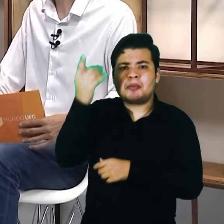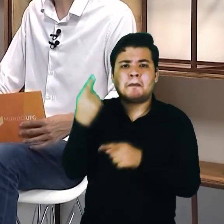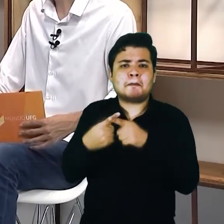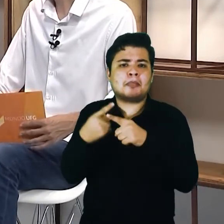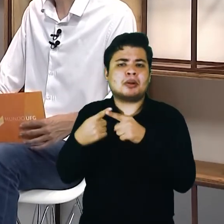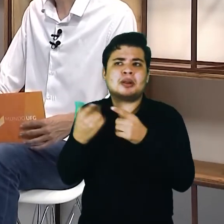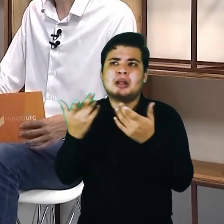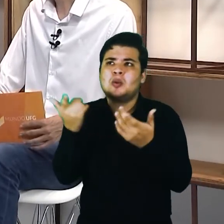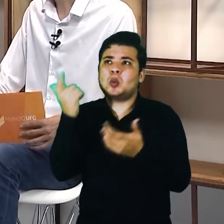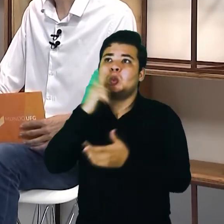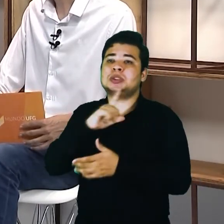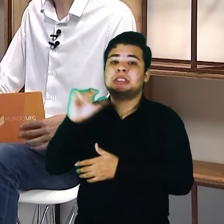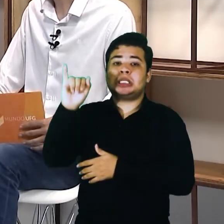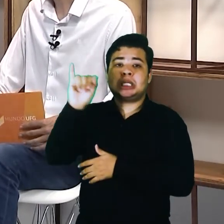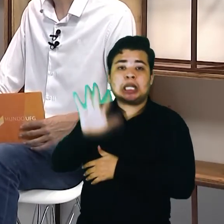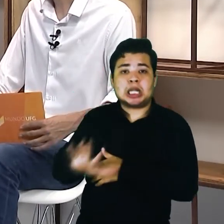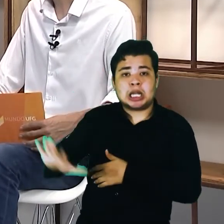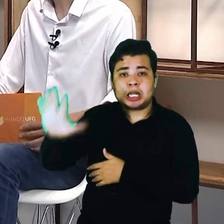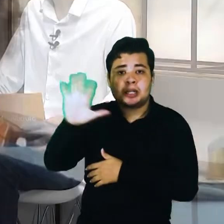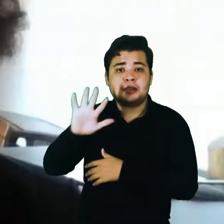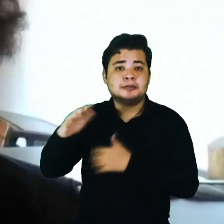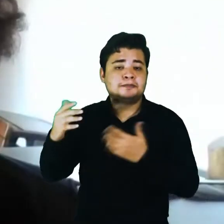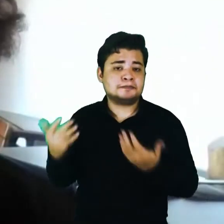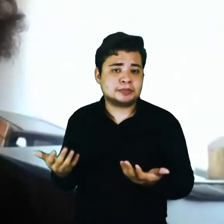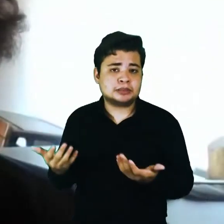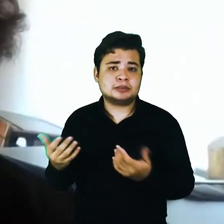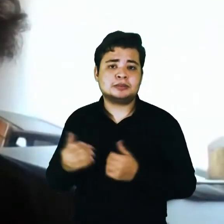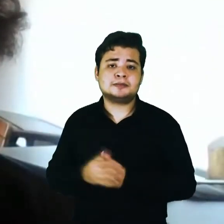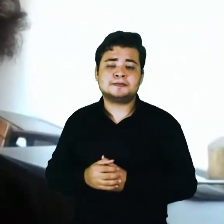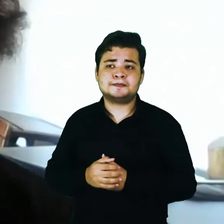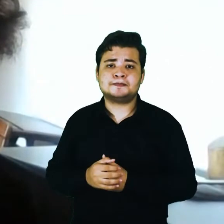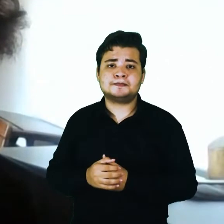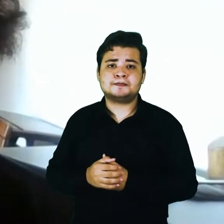tem imagens, você tem consulta